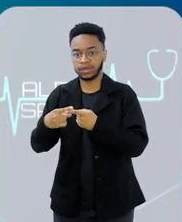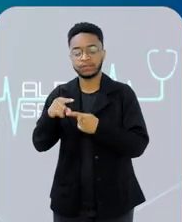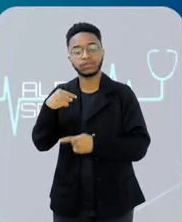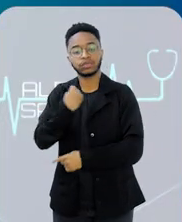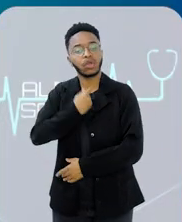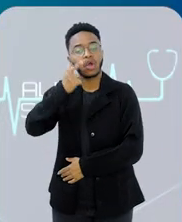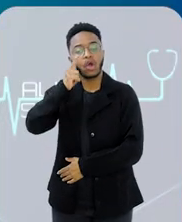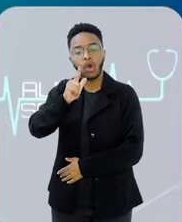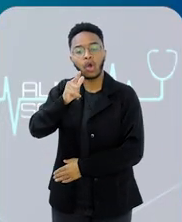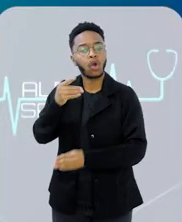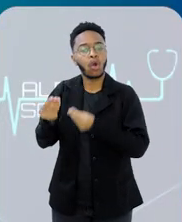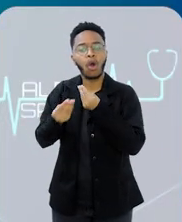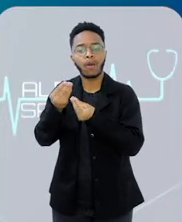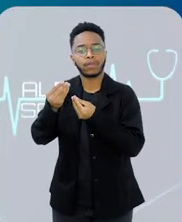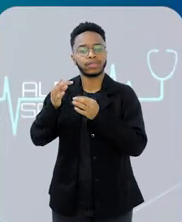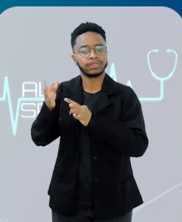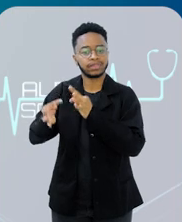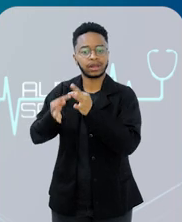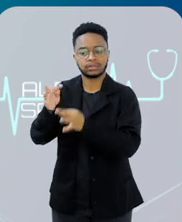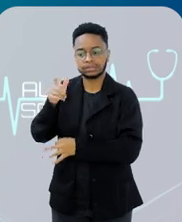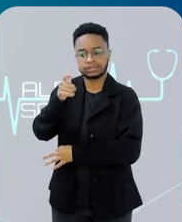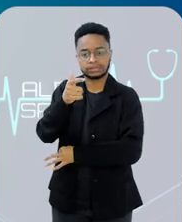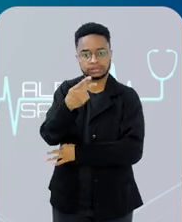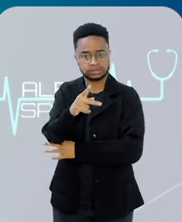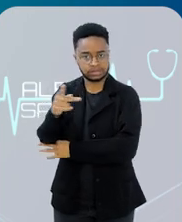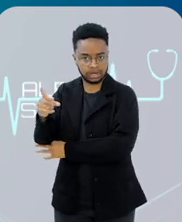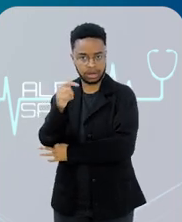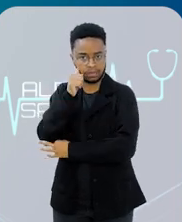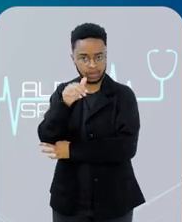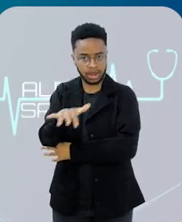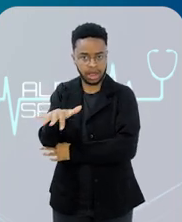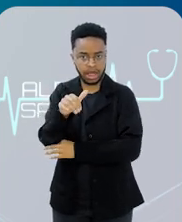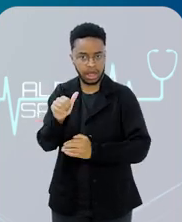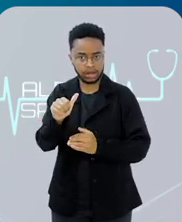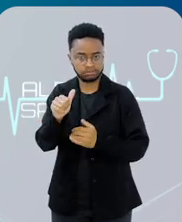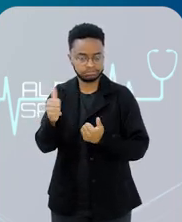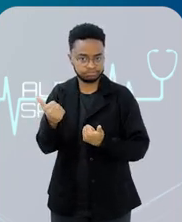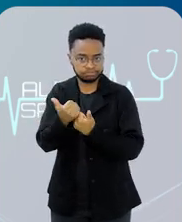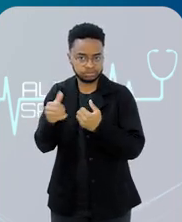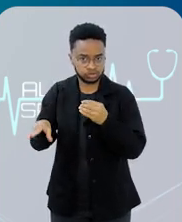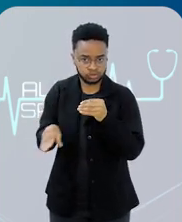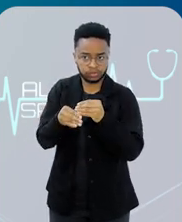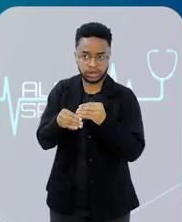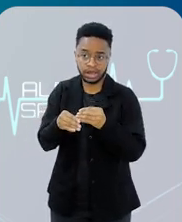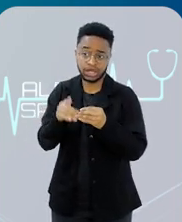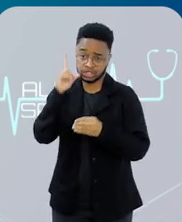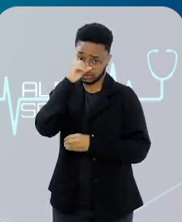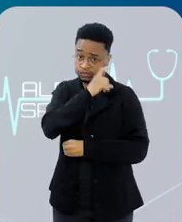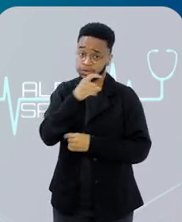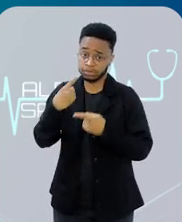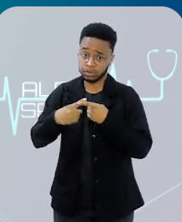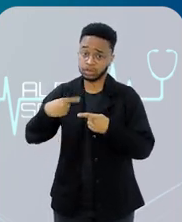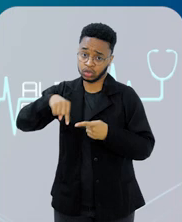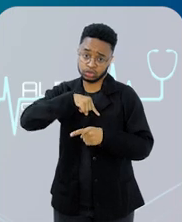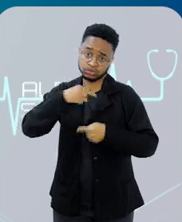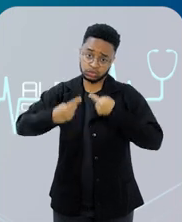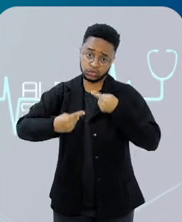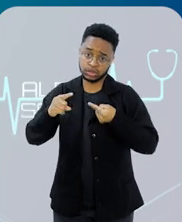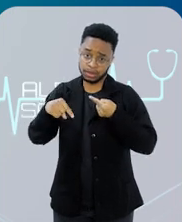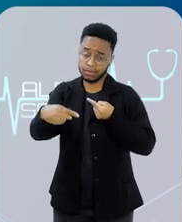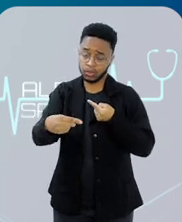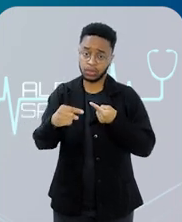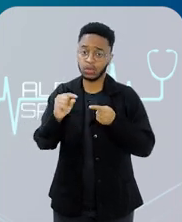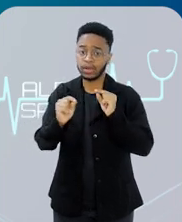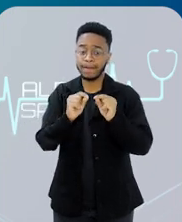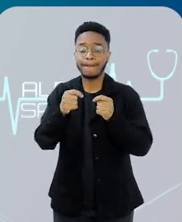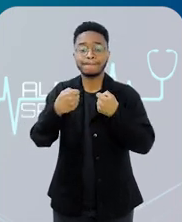poder conquistar o tratamento dessas pacientes na saúde suplementar é um pouco complicado. Não sei se vocês vão acabar discutindo um pouco sobre isso,